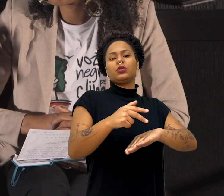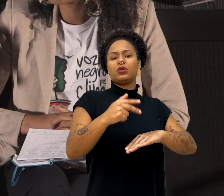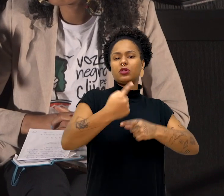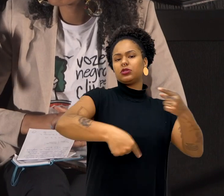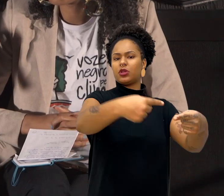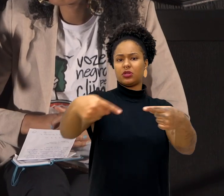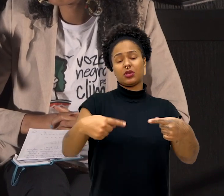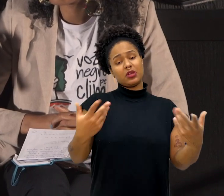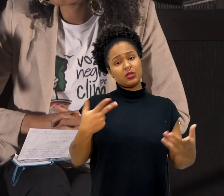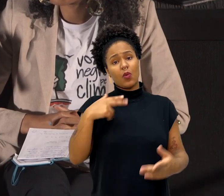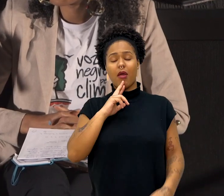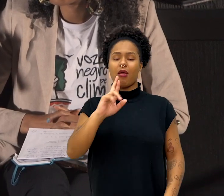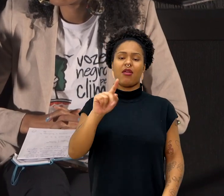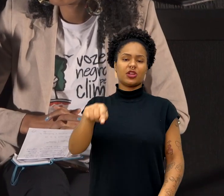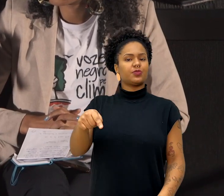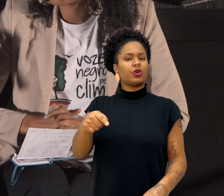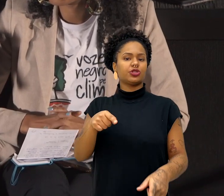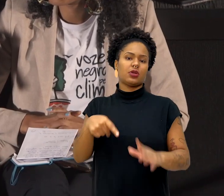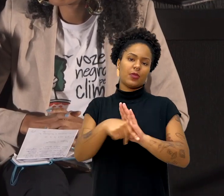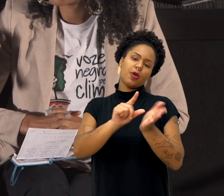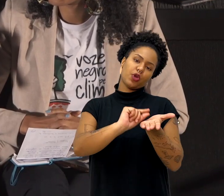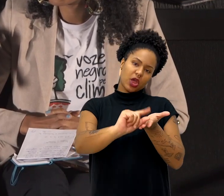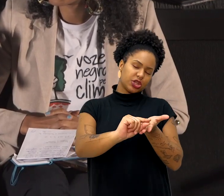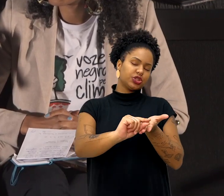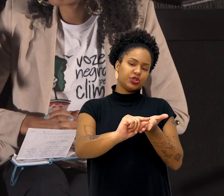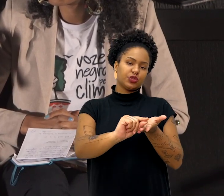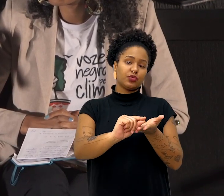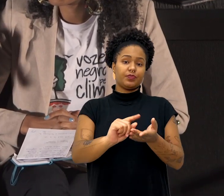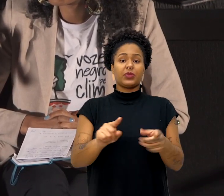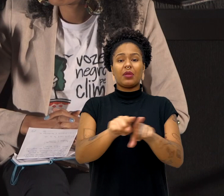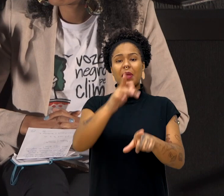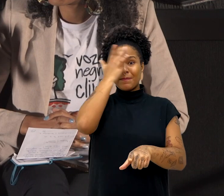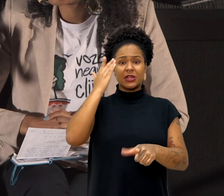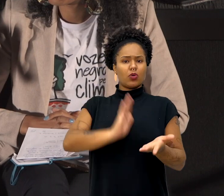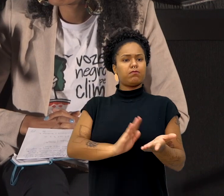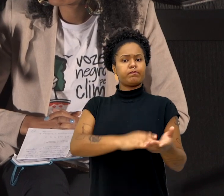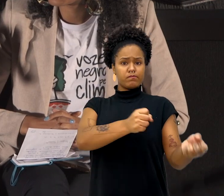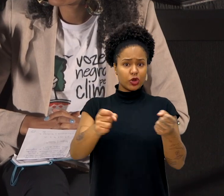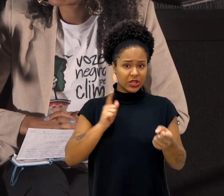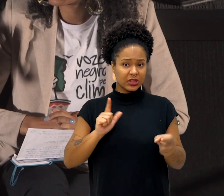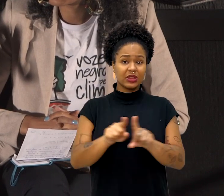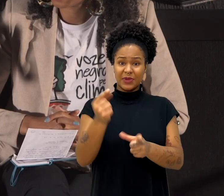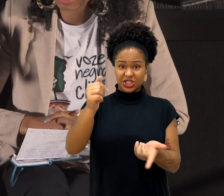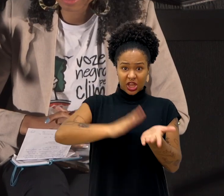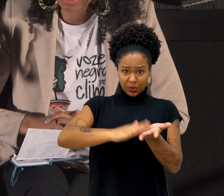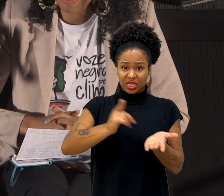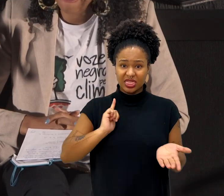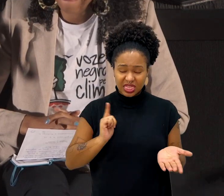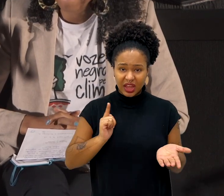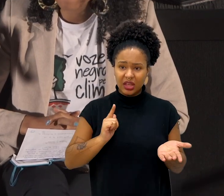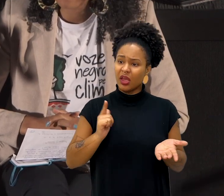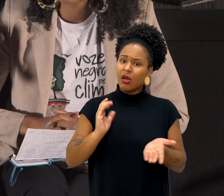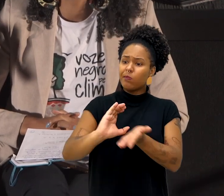que essa seria uma resposta um pouco para o artigo. E quem tem o poder na mão e o dinheiro na mão é